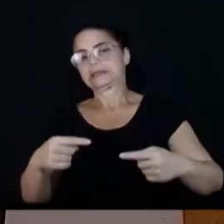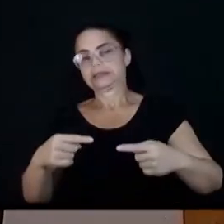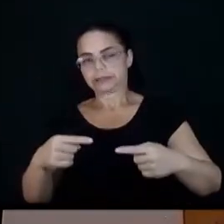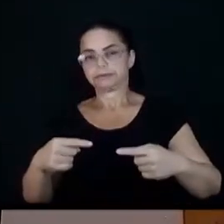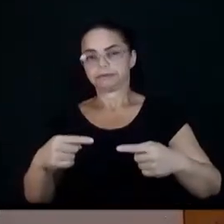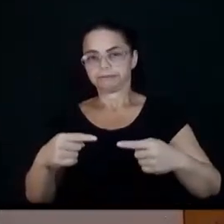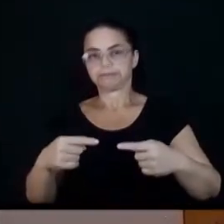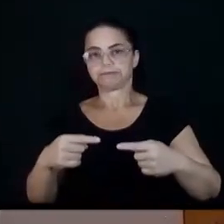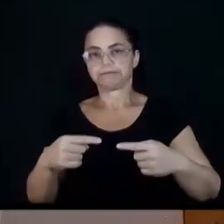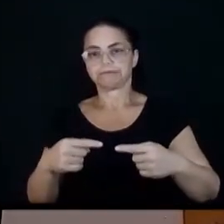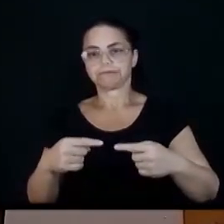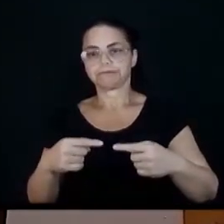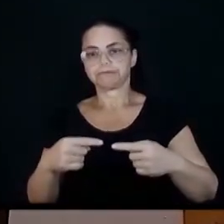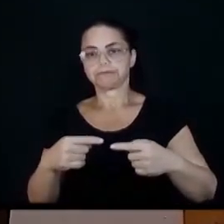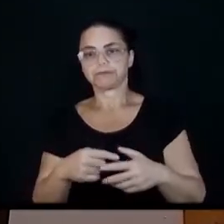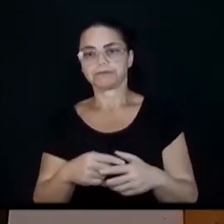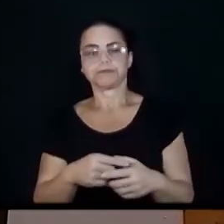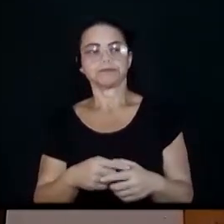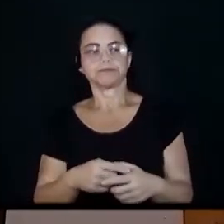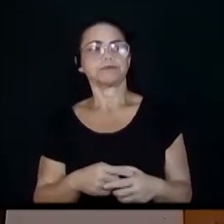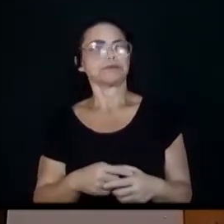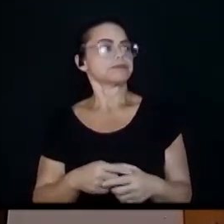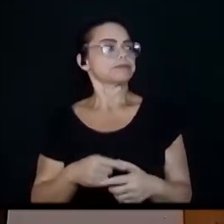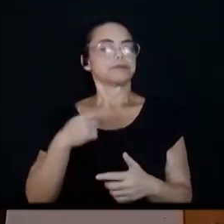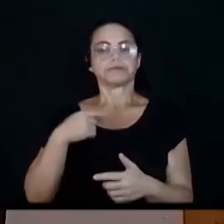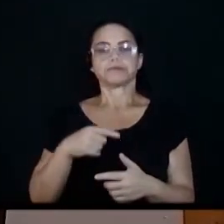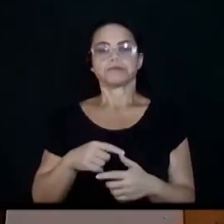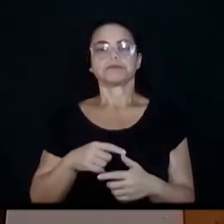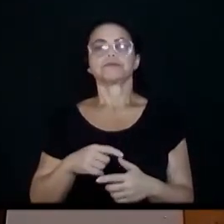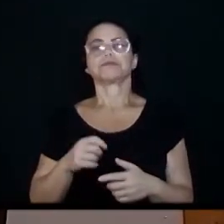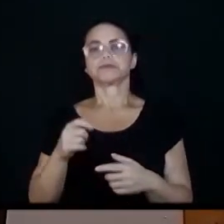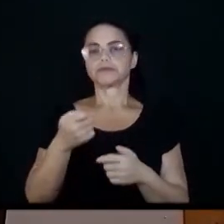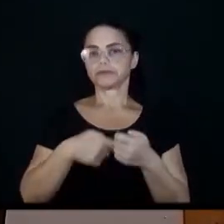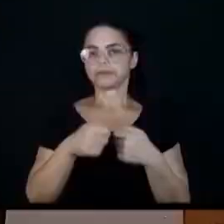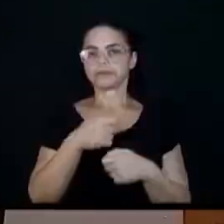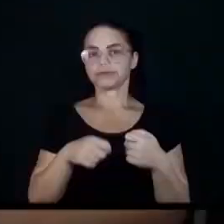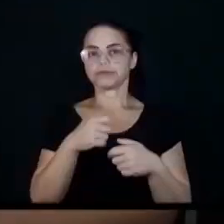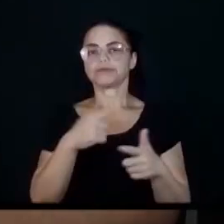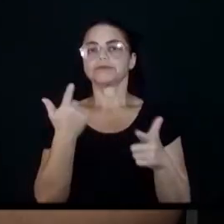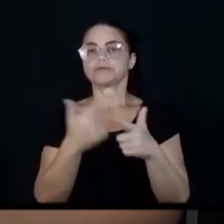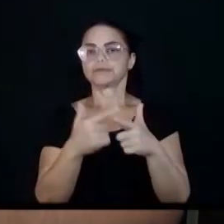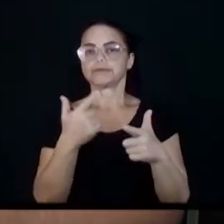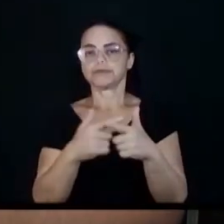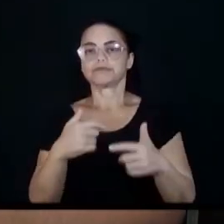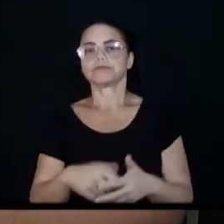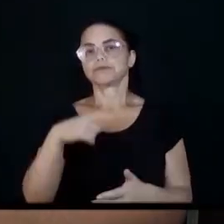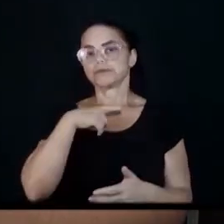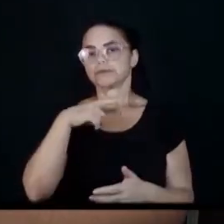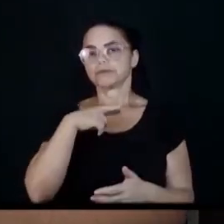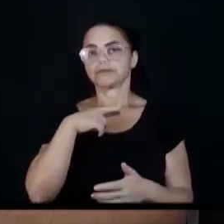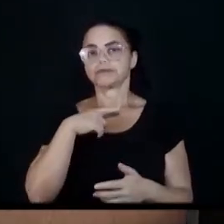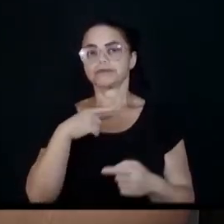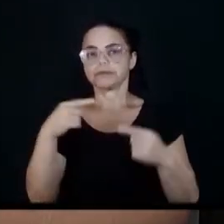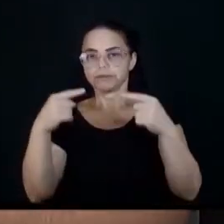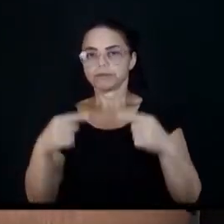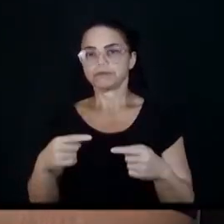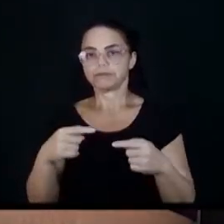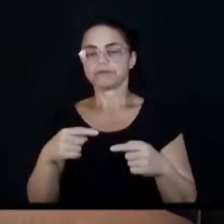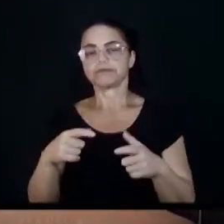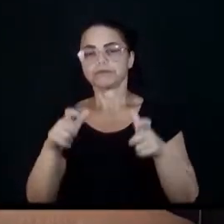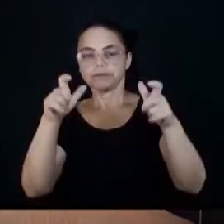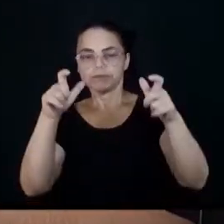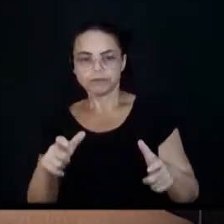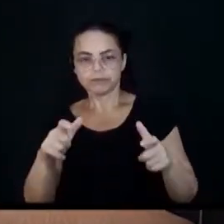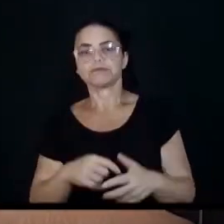falando como o administrativo, né? Porque você tem os desafios de espaço e você tem os desafios